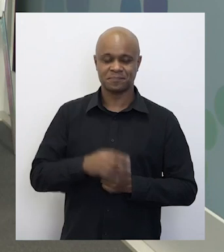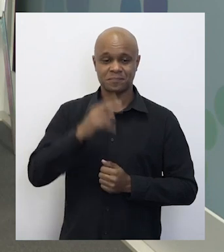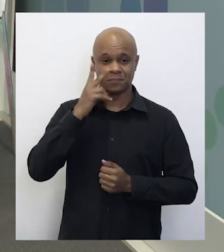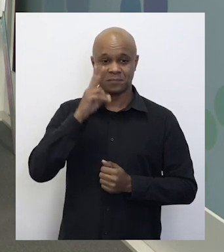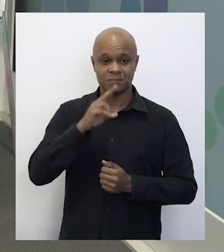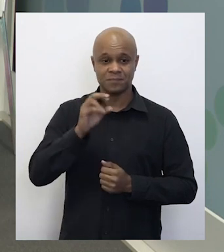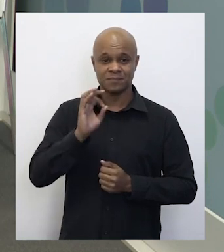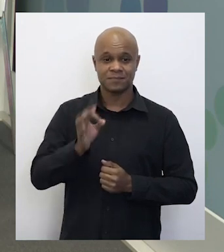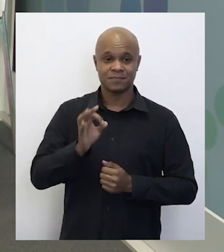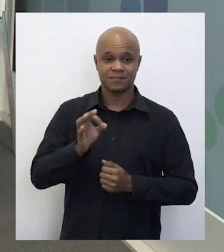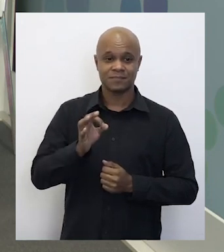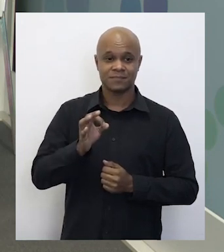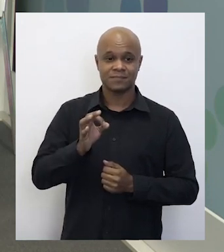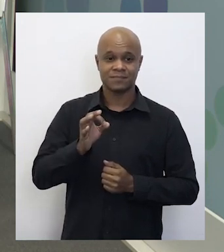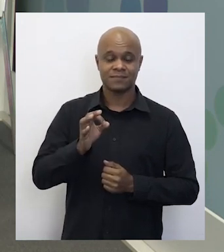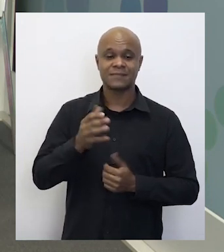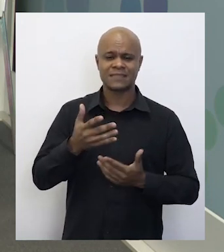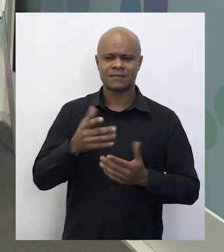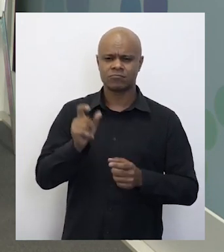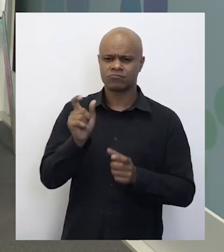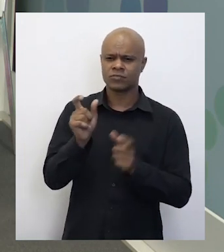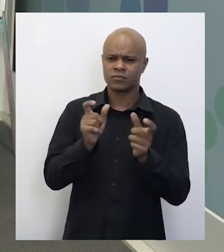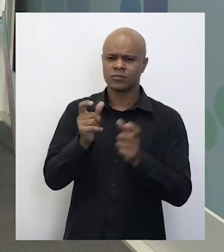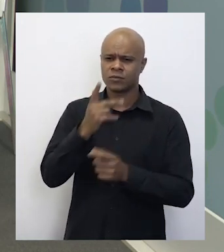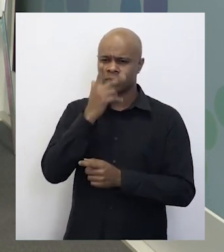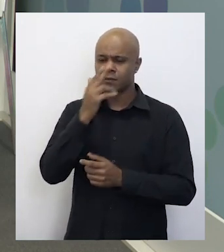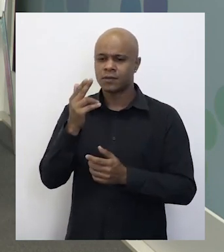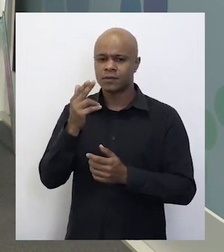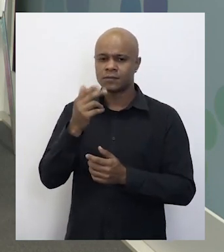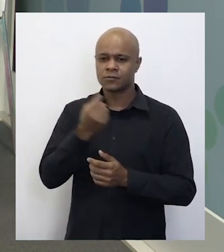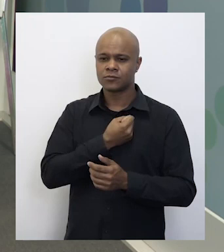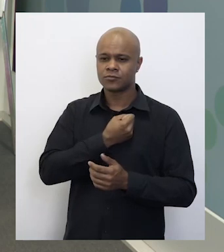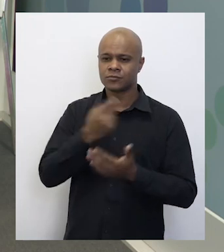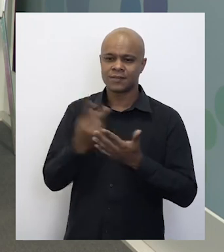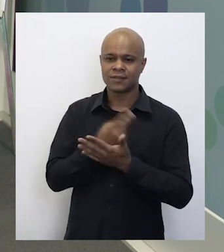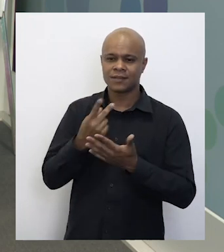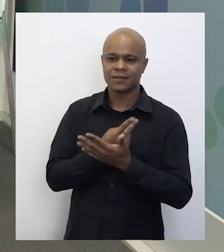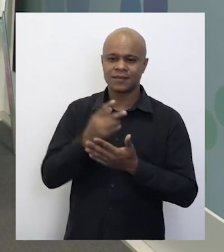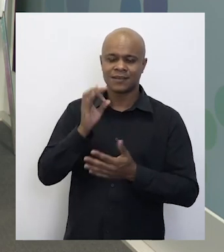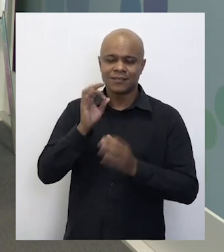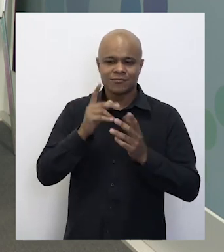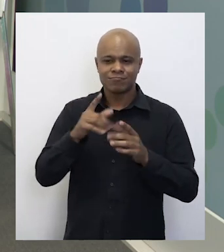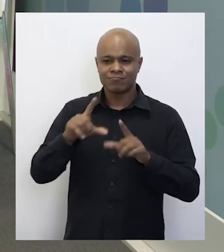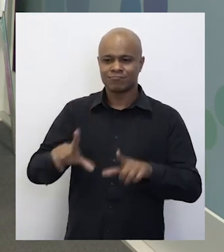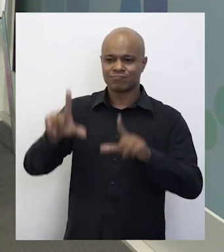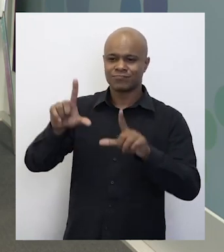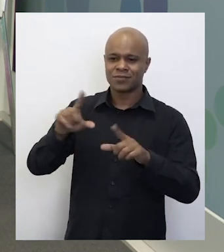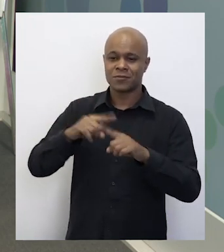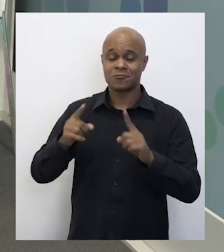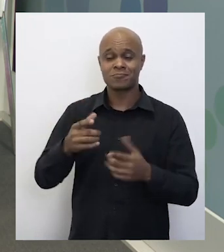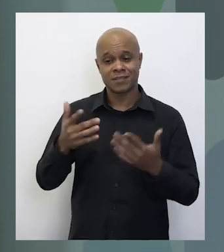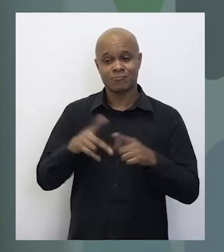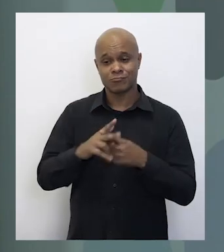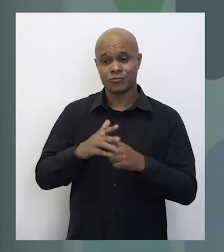experimento 1. Aqui no experimento do PowerPoint tem 2. Então, por isso que aconteceu essa inversão. Então, tudo bem.